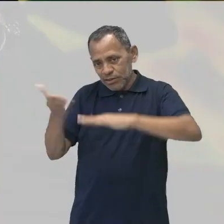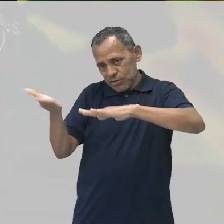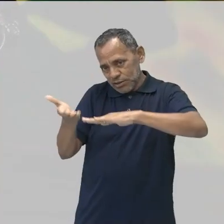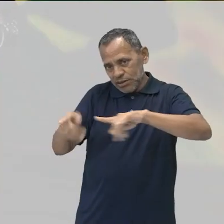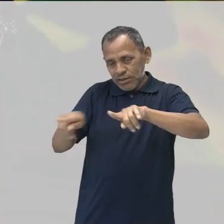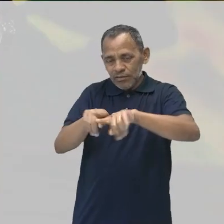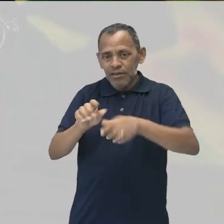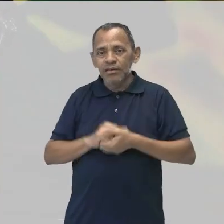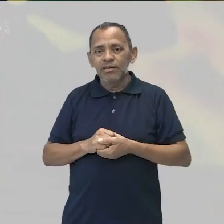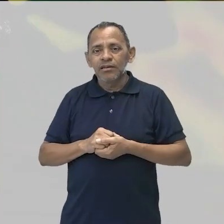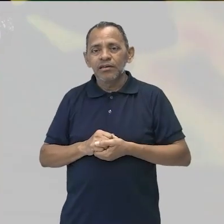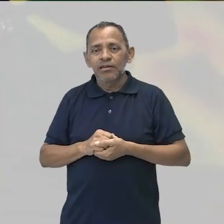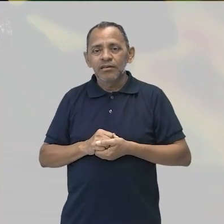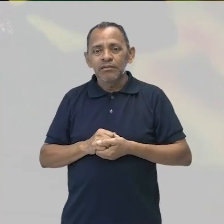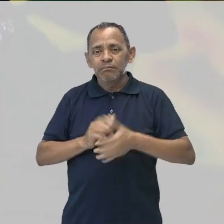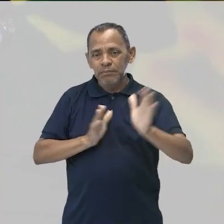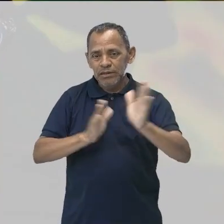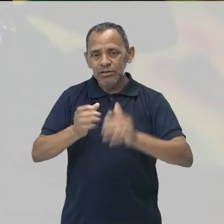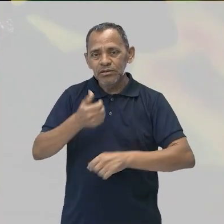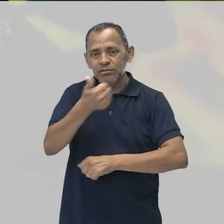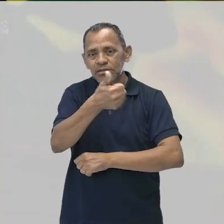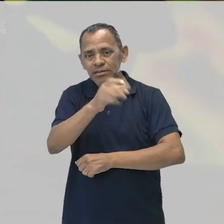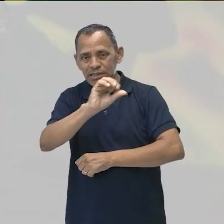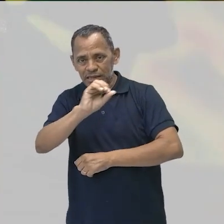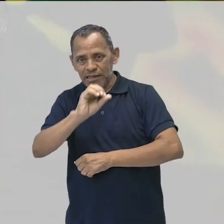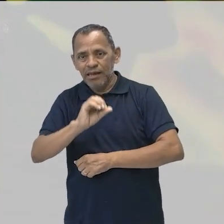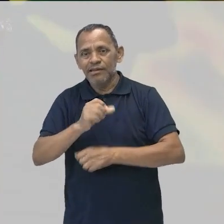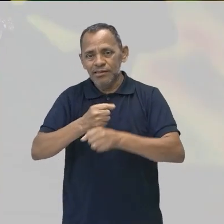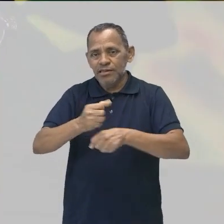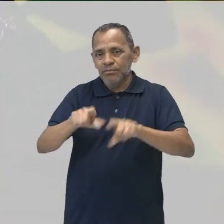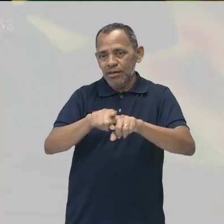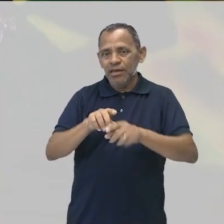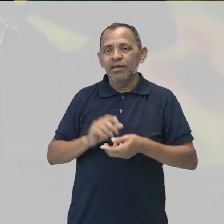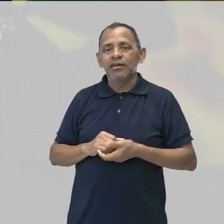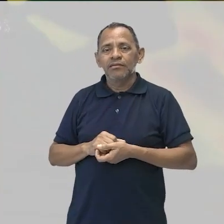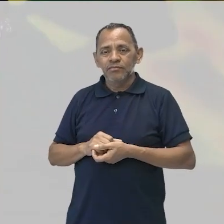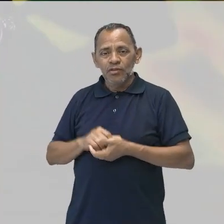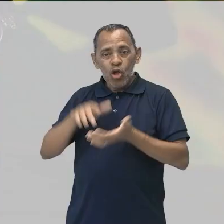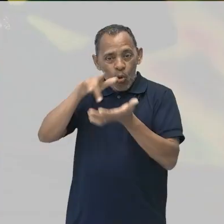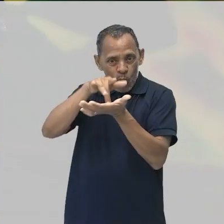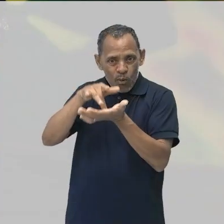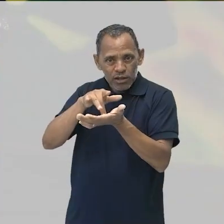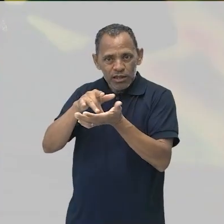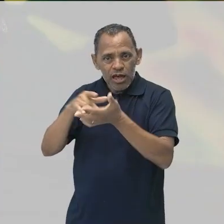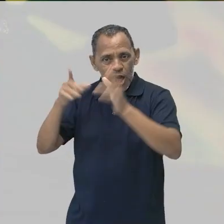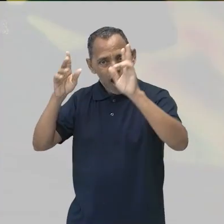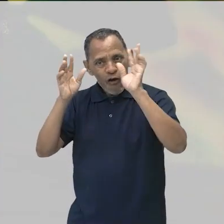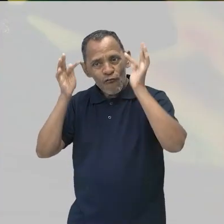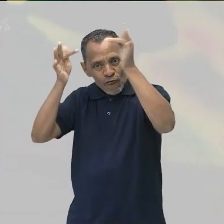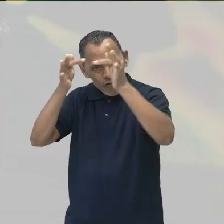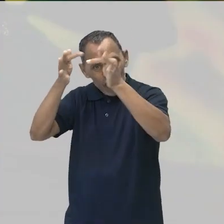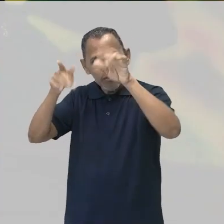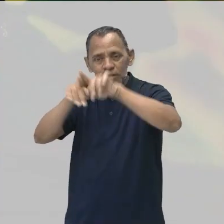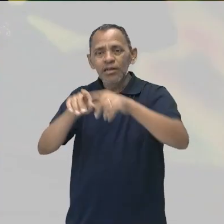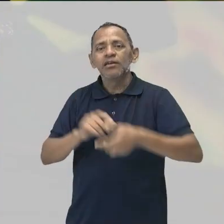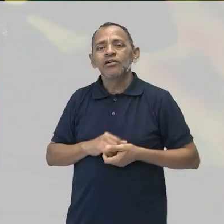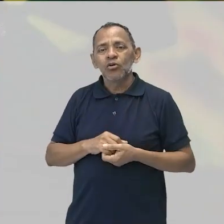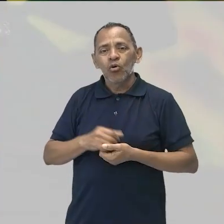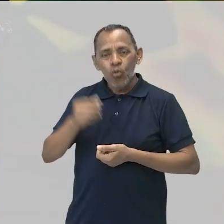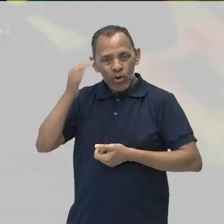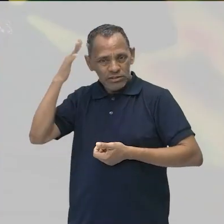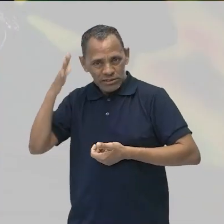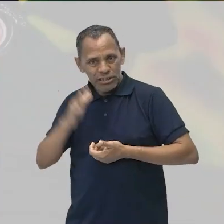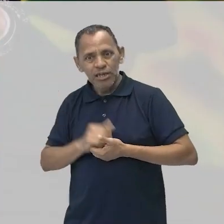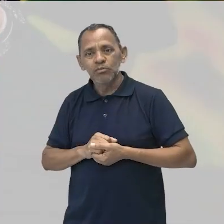esse período de 10 anos que eu vivenciei como bailarina do Balé Folclórico, nós conhecemos vários coreógrafos do país inteiro